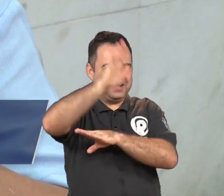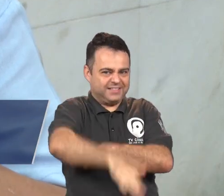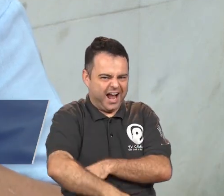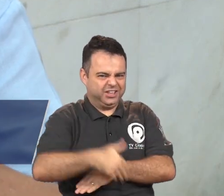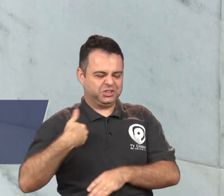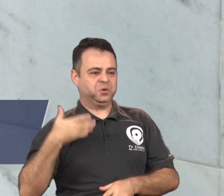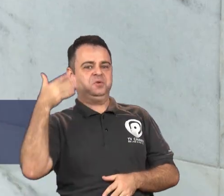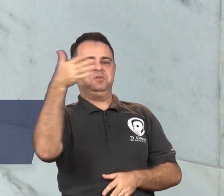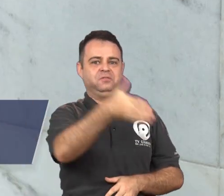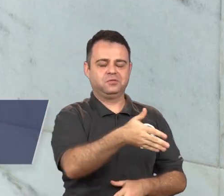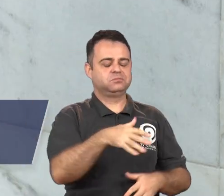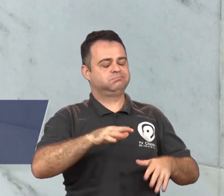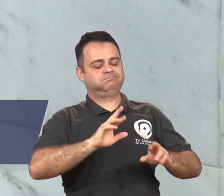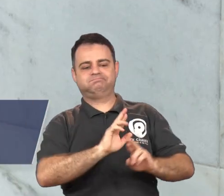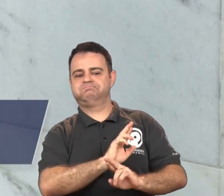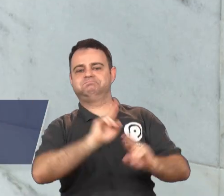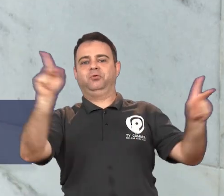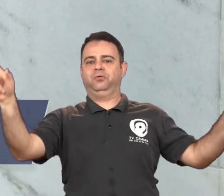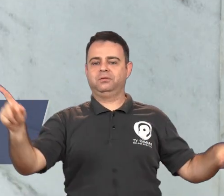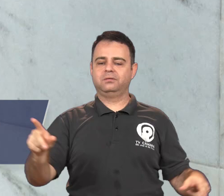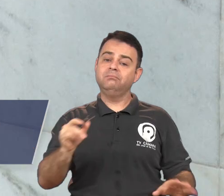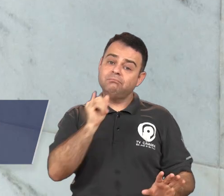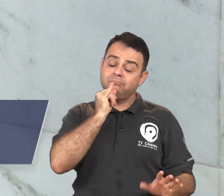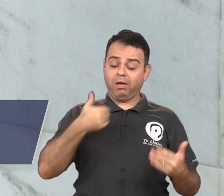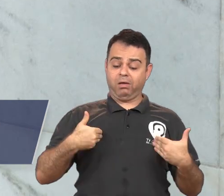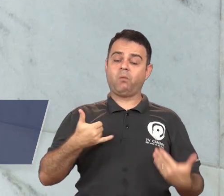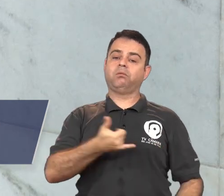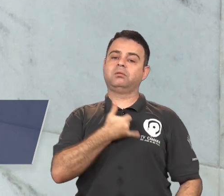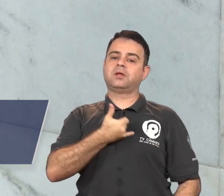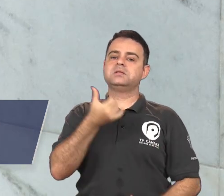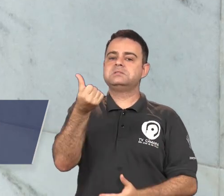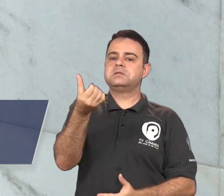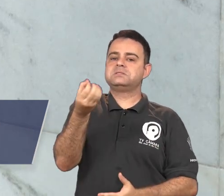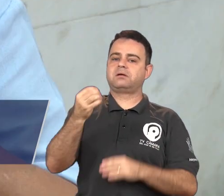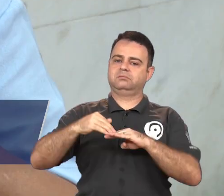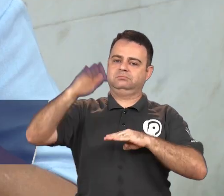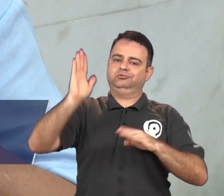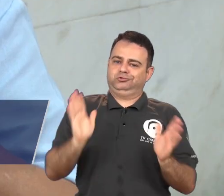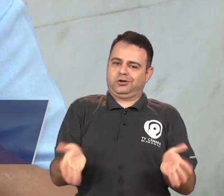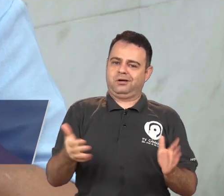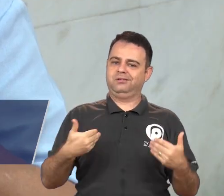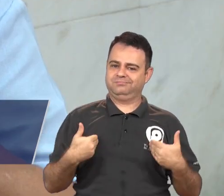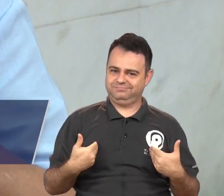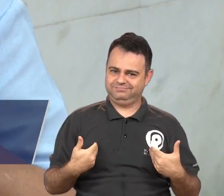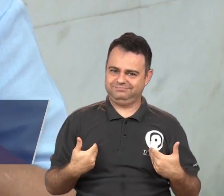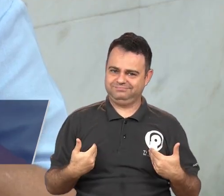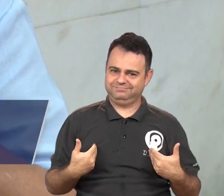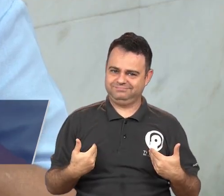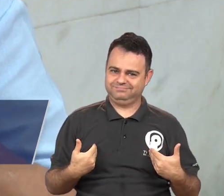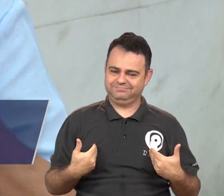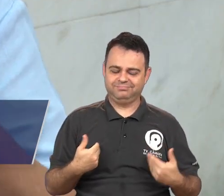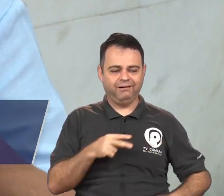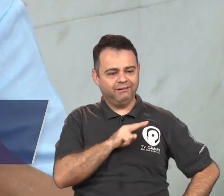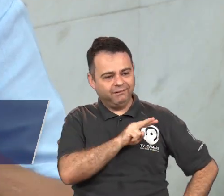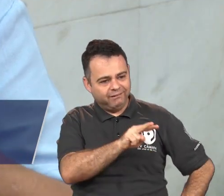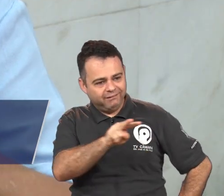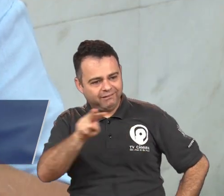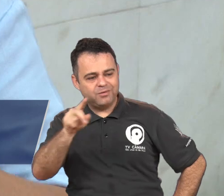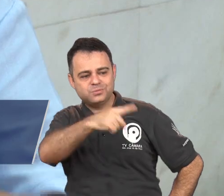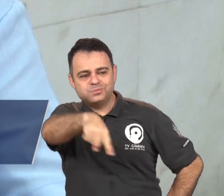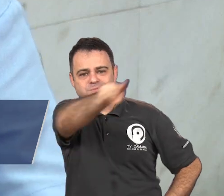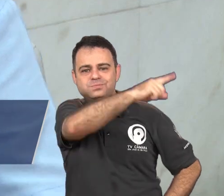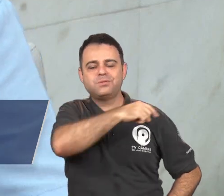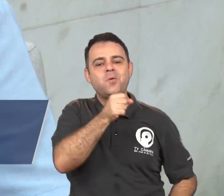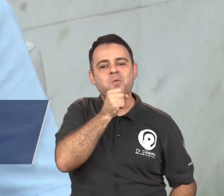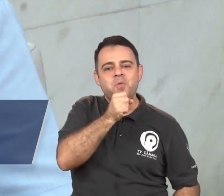diferenciada e, assim, eu sou uma pessoa que já tenho mais de 60. E você vê aquelas pessoas que, às